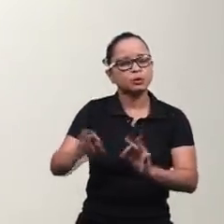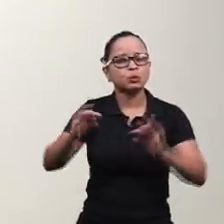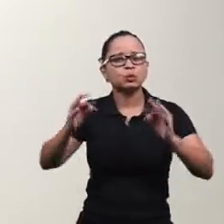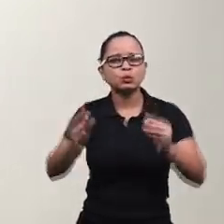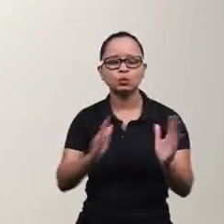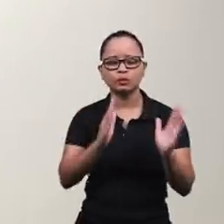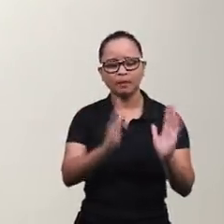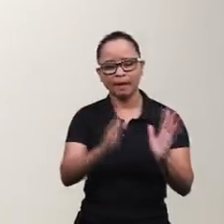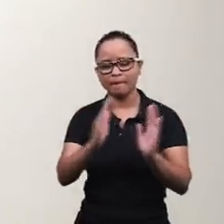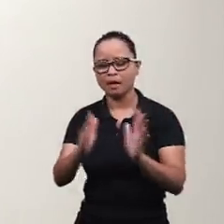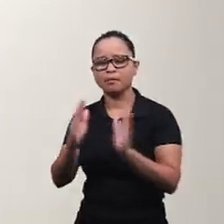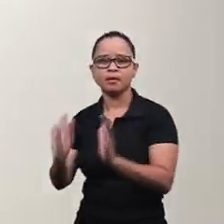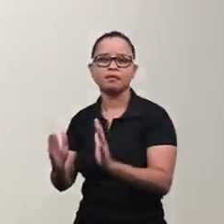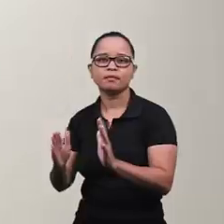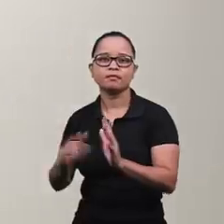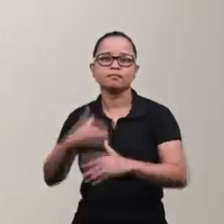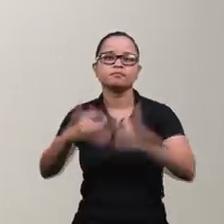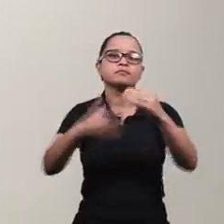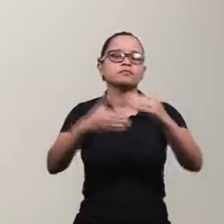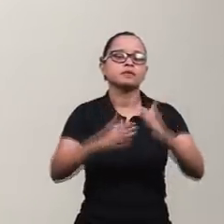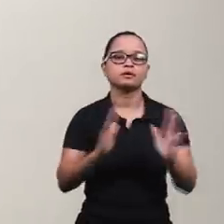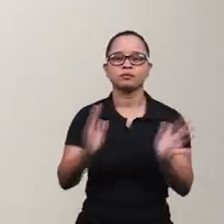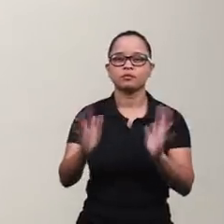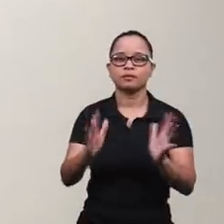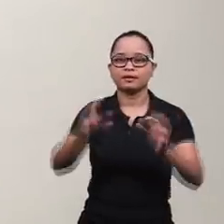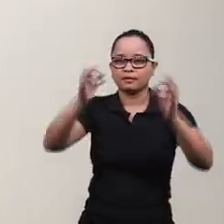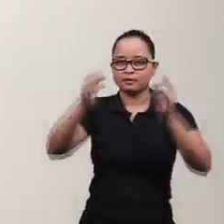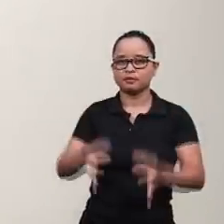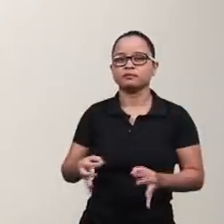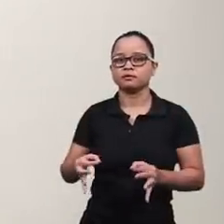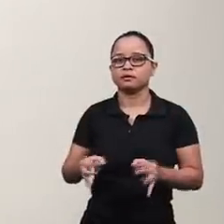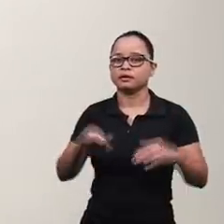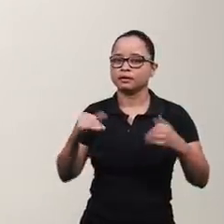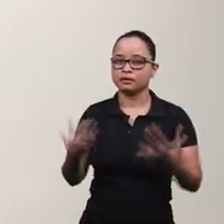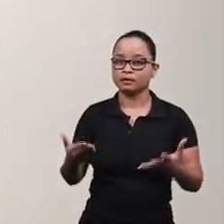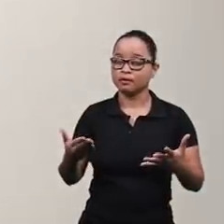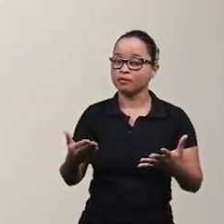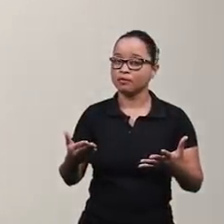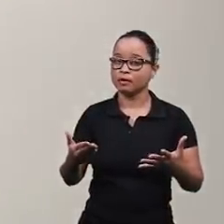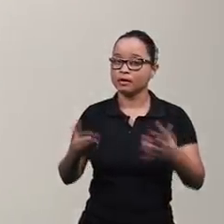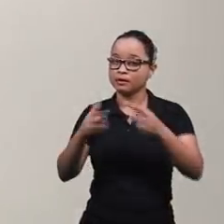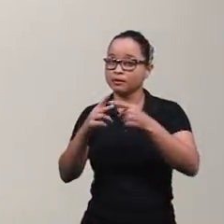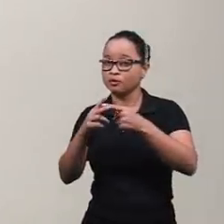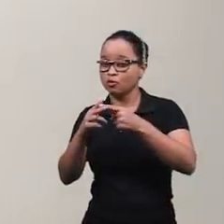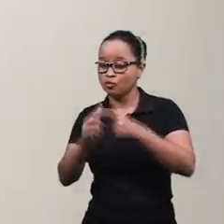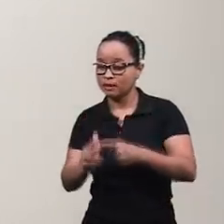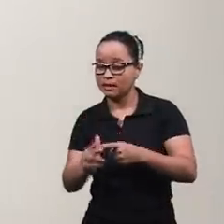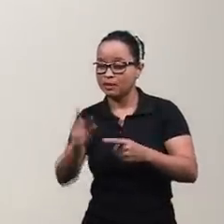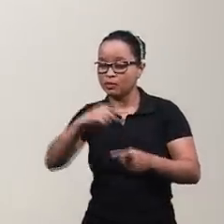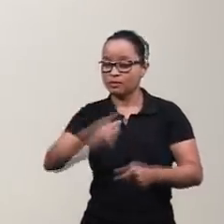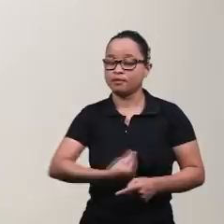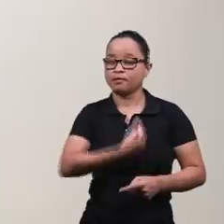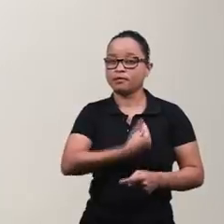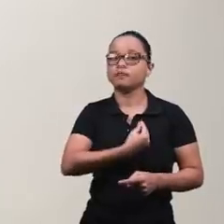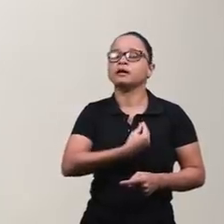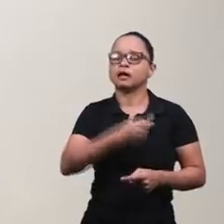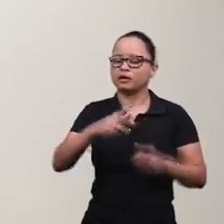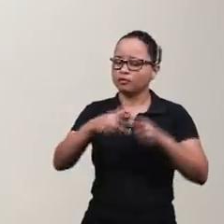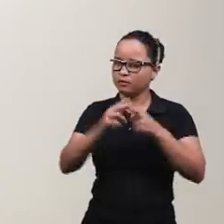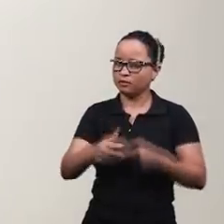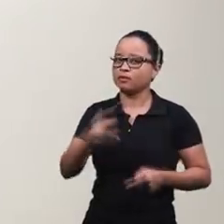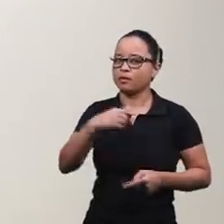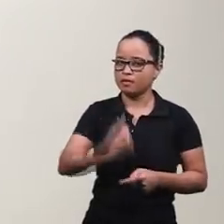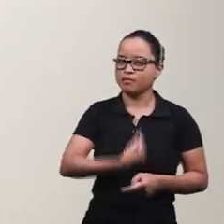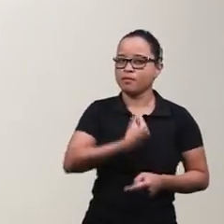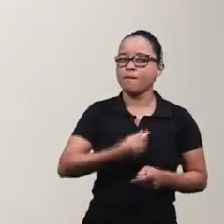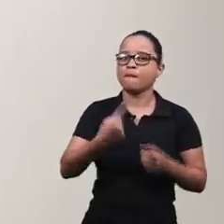devido lugar tudo no seu tempo a identificação é feita no momento apropriado e o que pisar de ser corrigido em nossas vidas